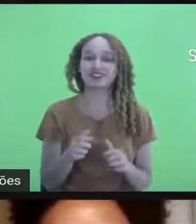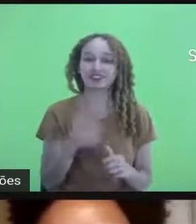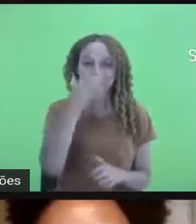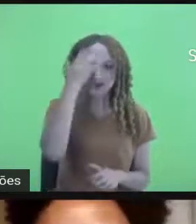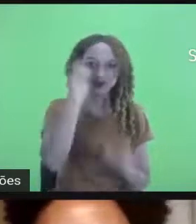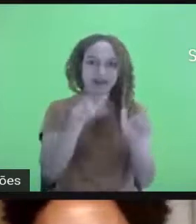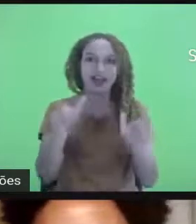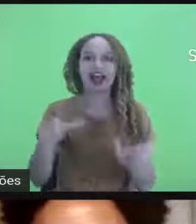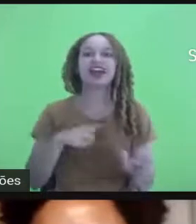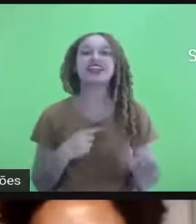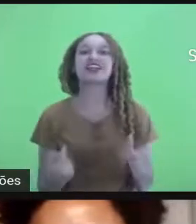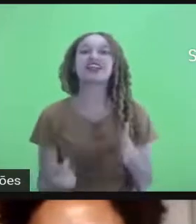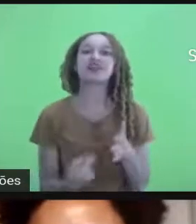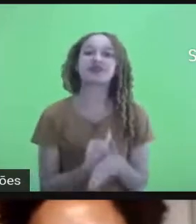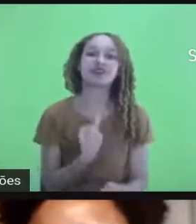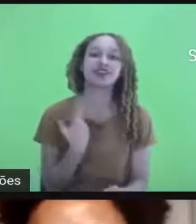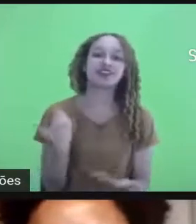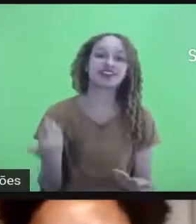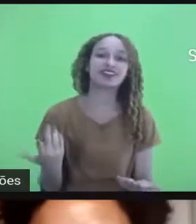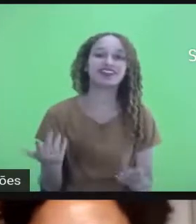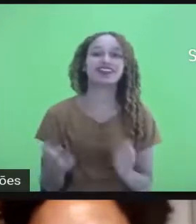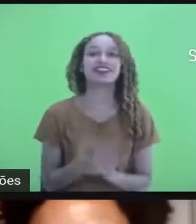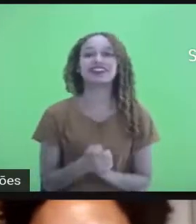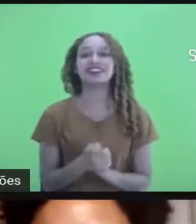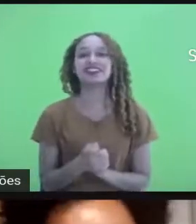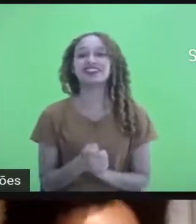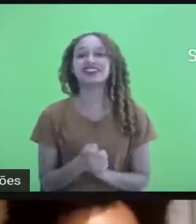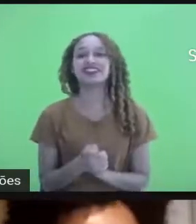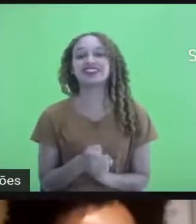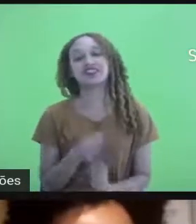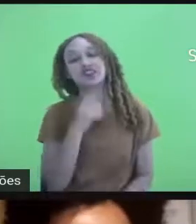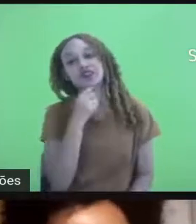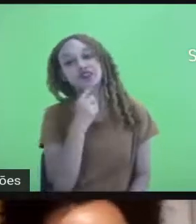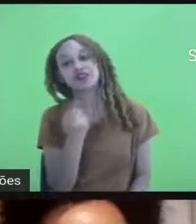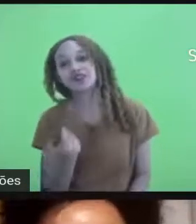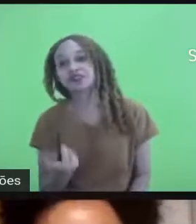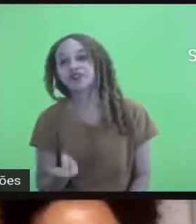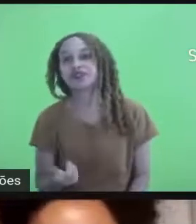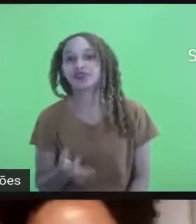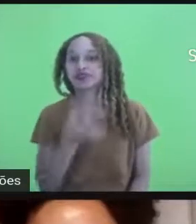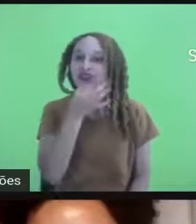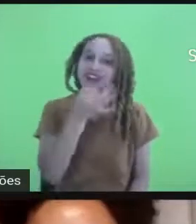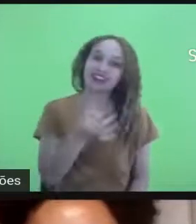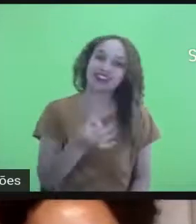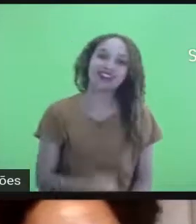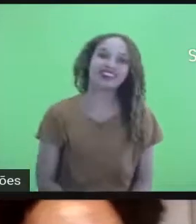algum questionamento, alguma pergunta. Ô, Joyce.